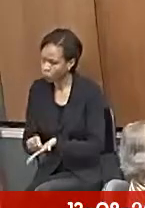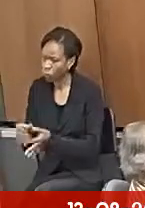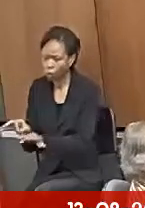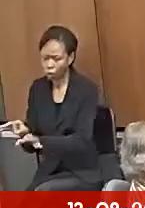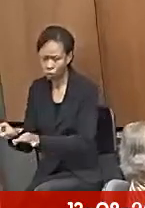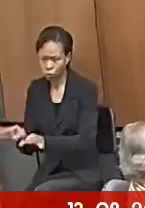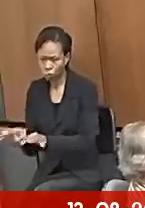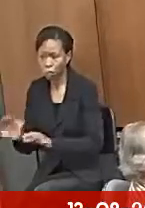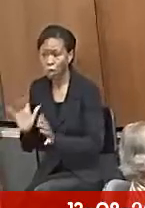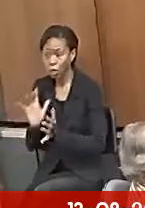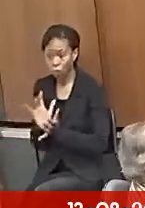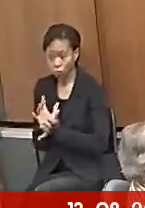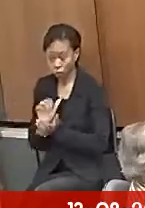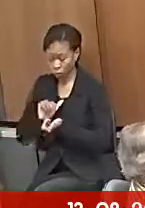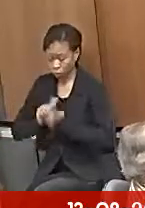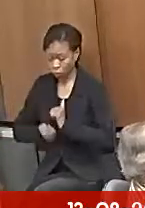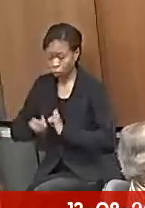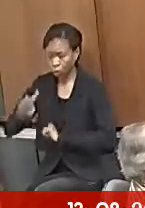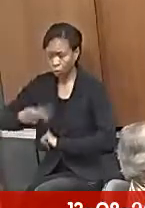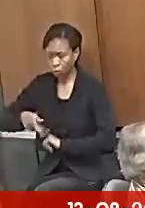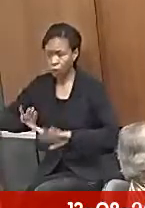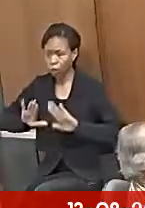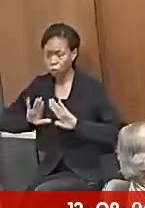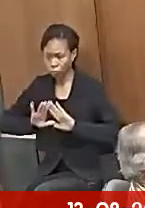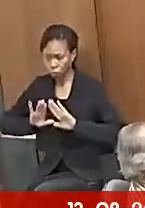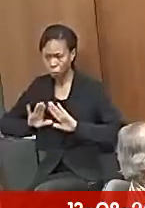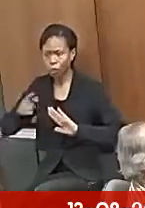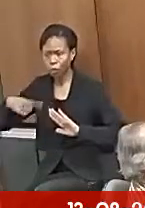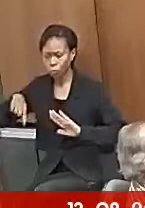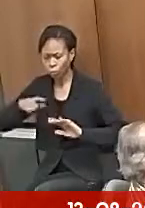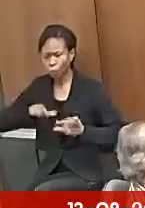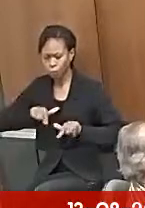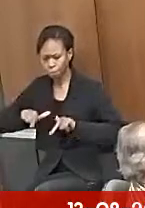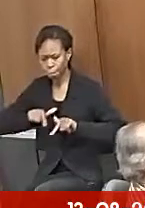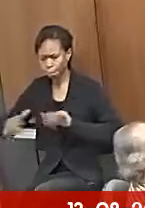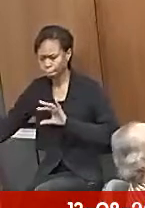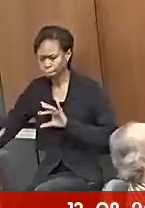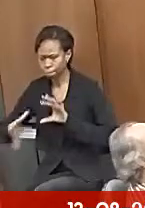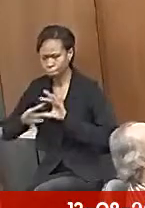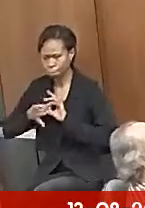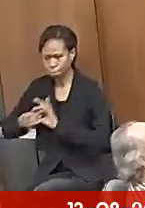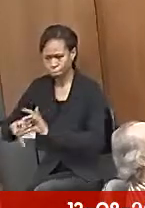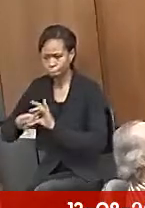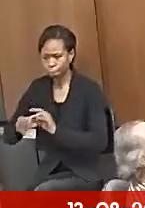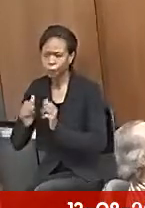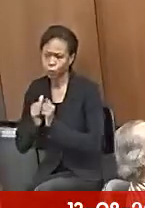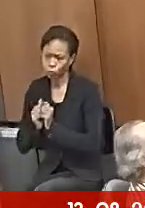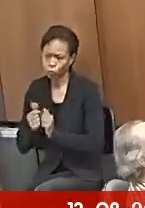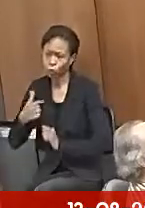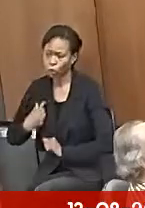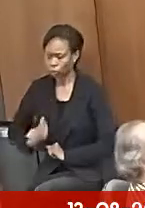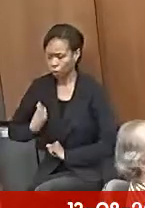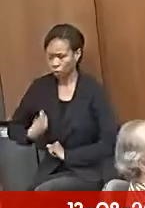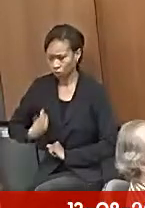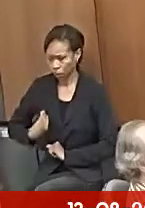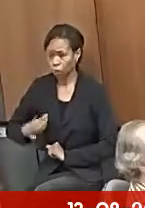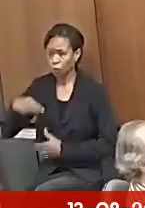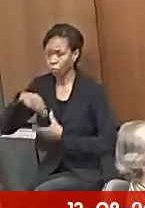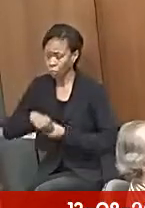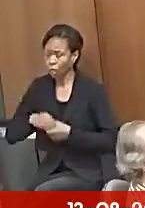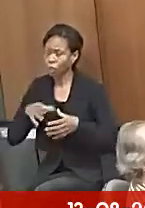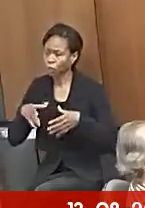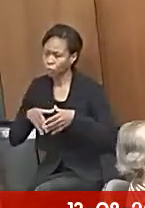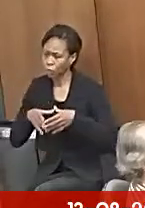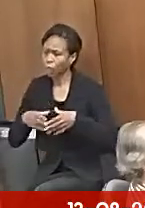de esportes desta casa para que passam possamos fazer um trabalho em conjunto faço parte dessa comissão também sobre um